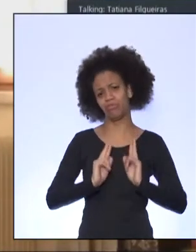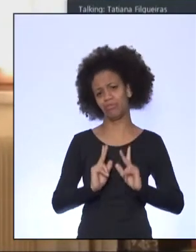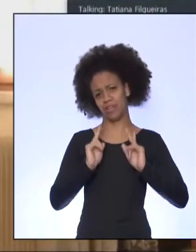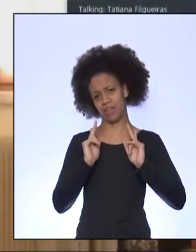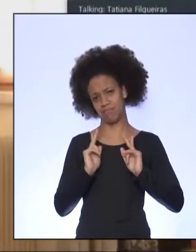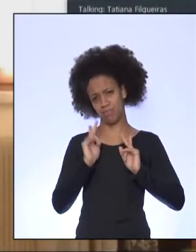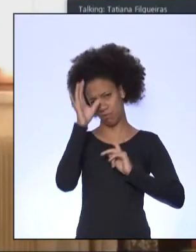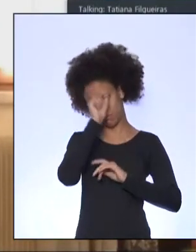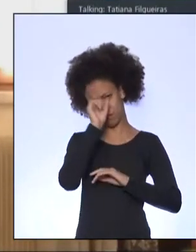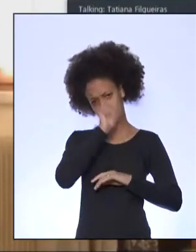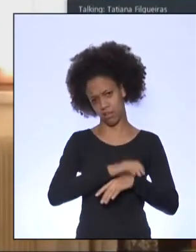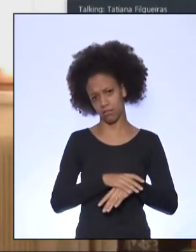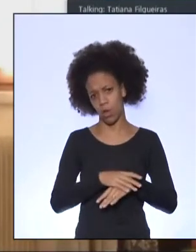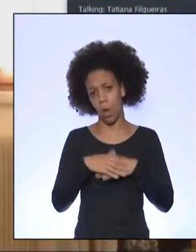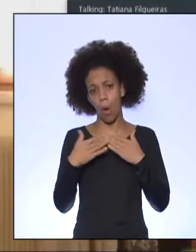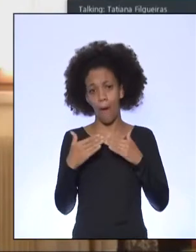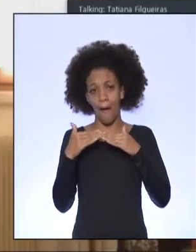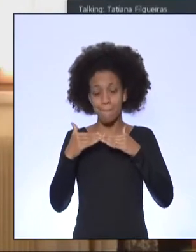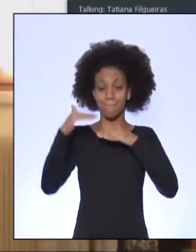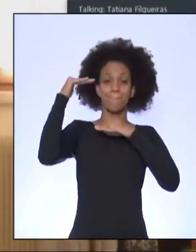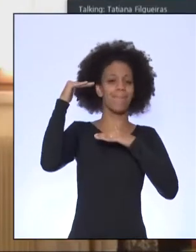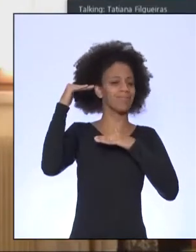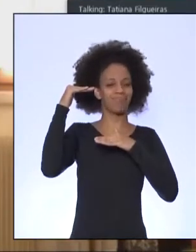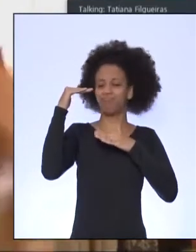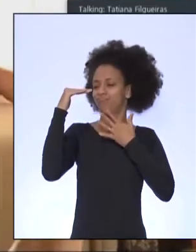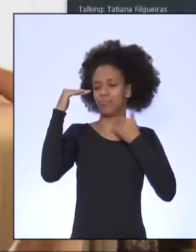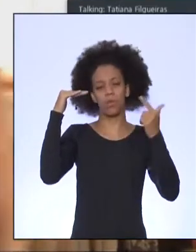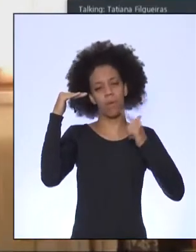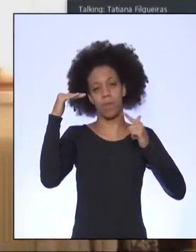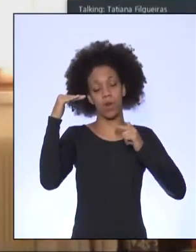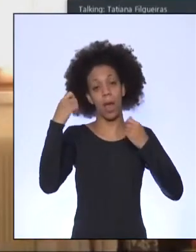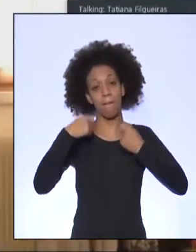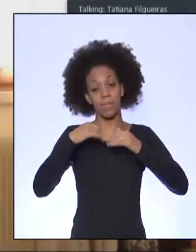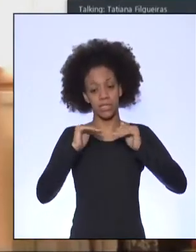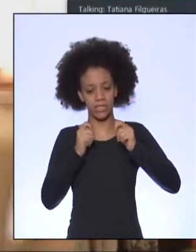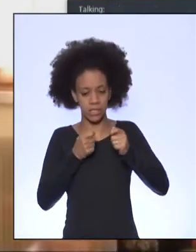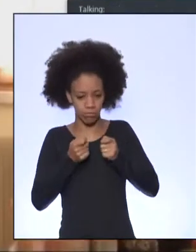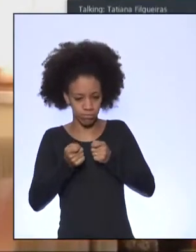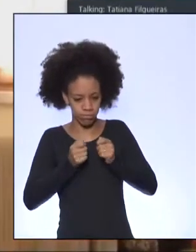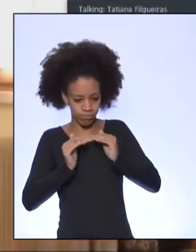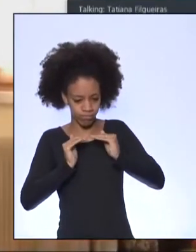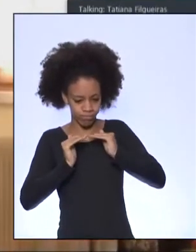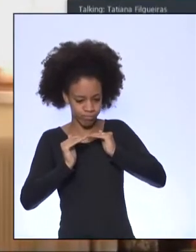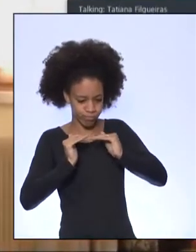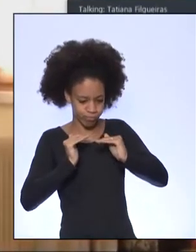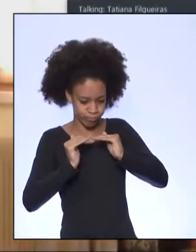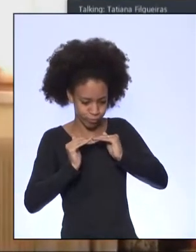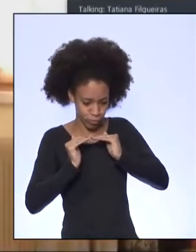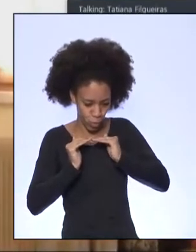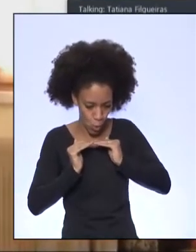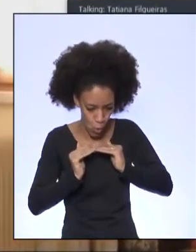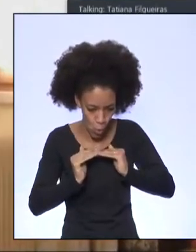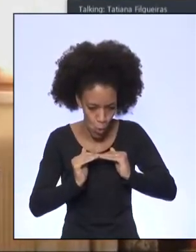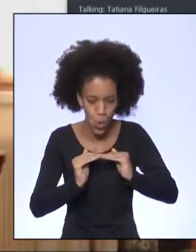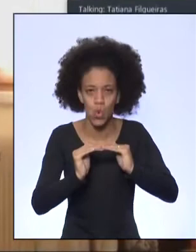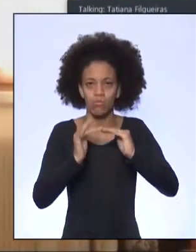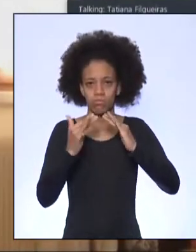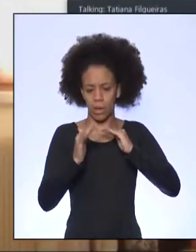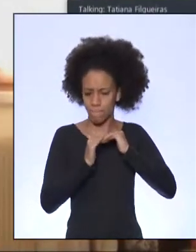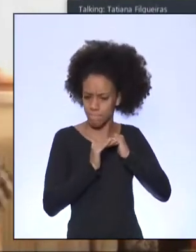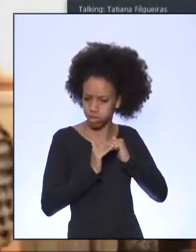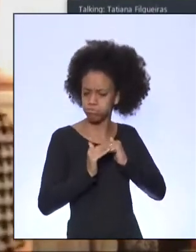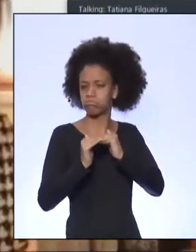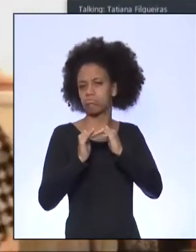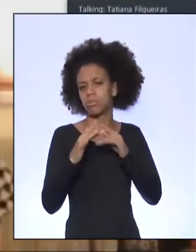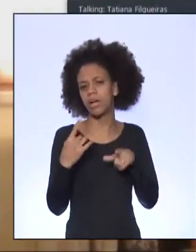do aprendizado. Quanto mais, não é melhor. A gente precisa ter equilíbrio entre as várias dimensões, né? E também